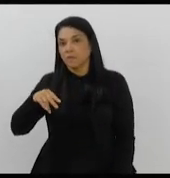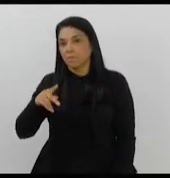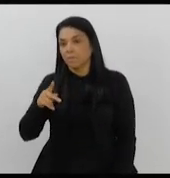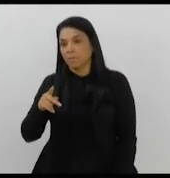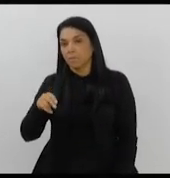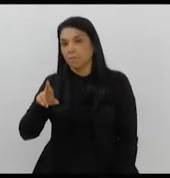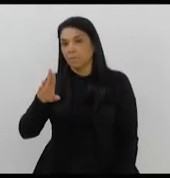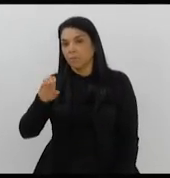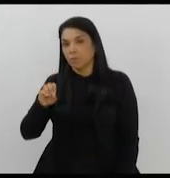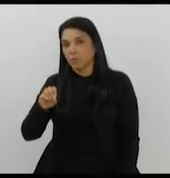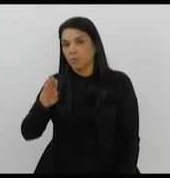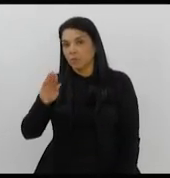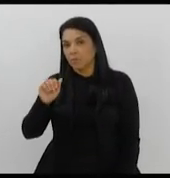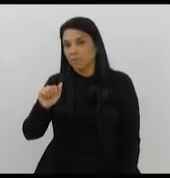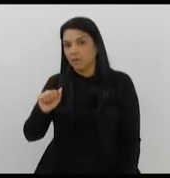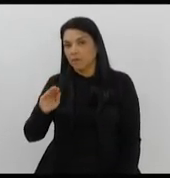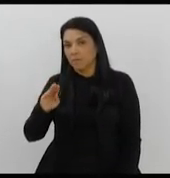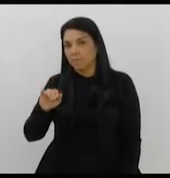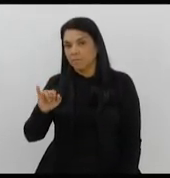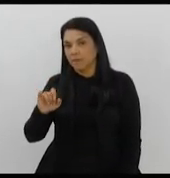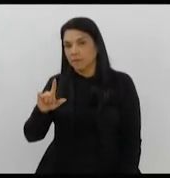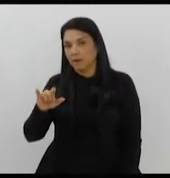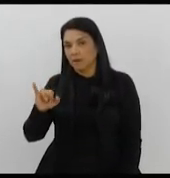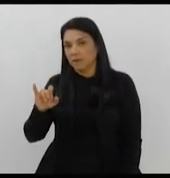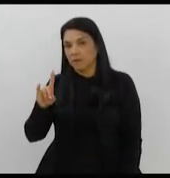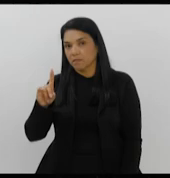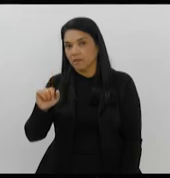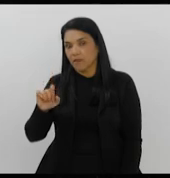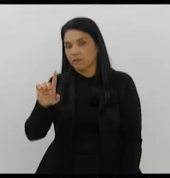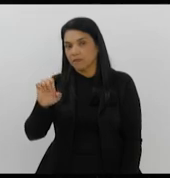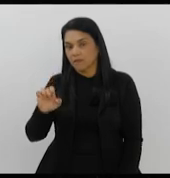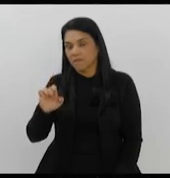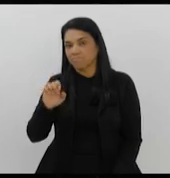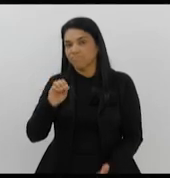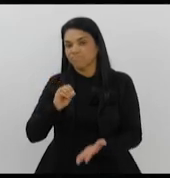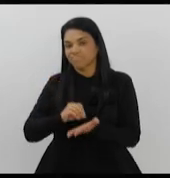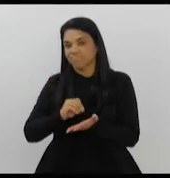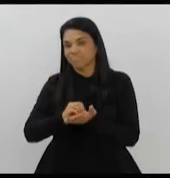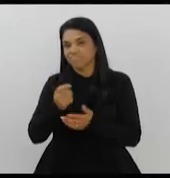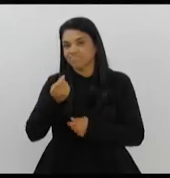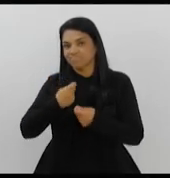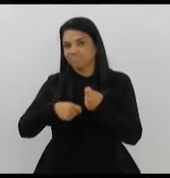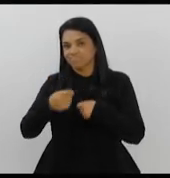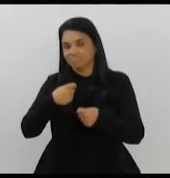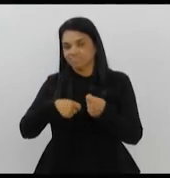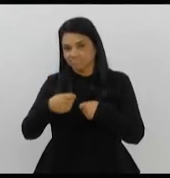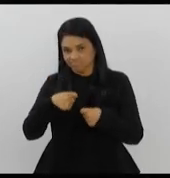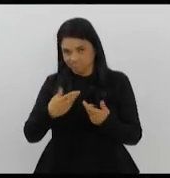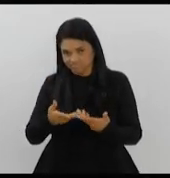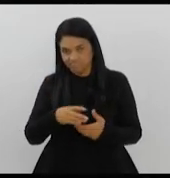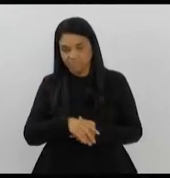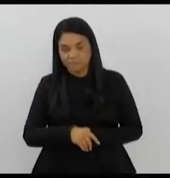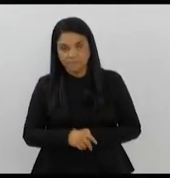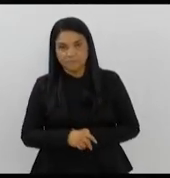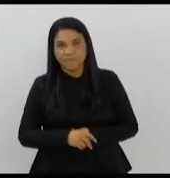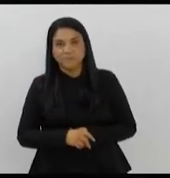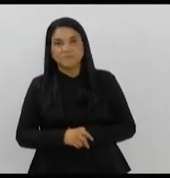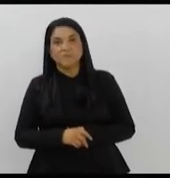Então, queria registrar aqui essa questão. A segunda questão, e não